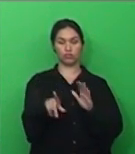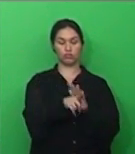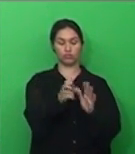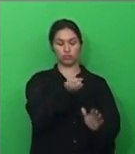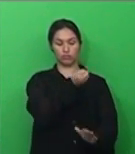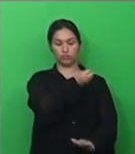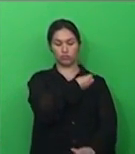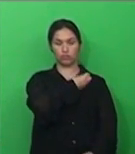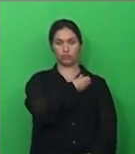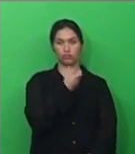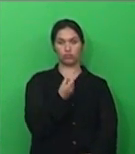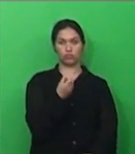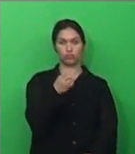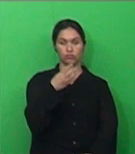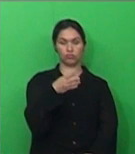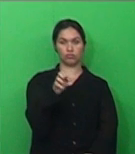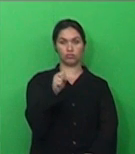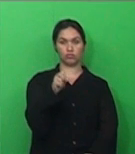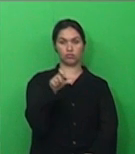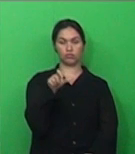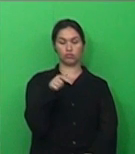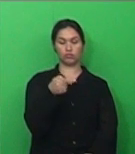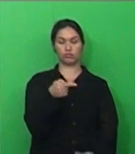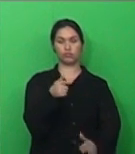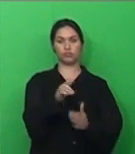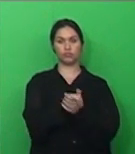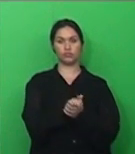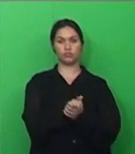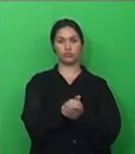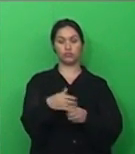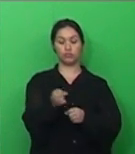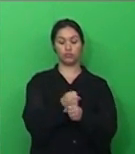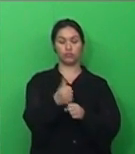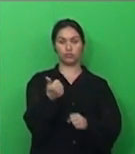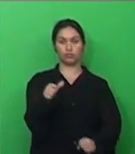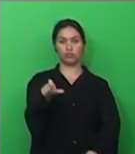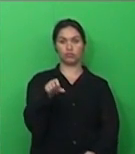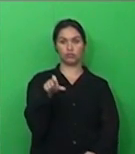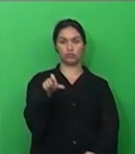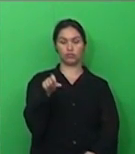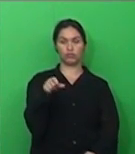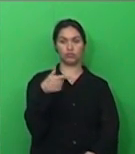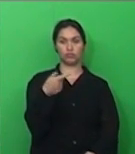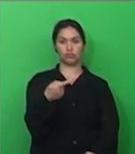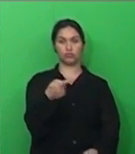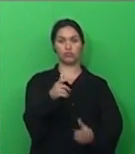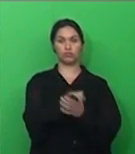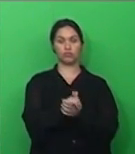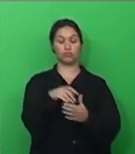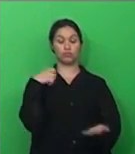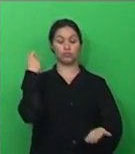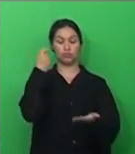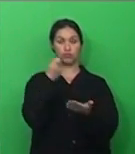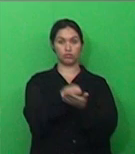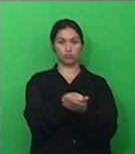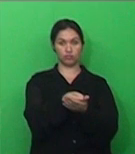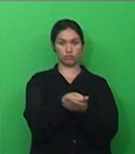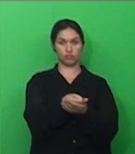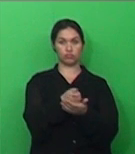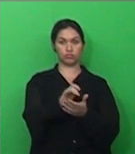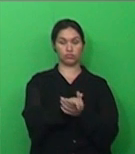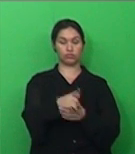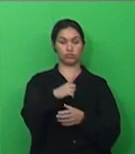3.497, de 8 de dezembro de 1997, que institui a obrigatoriedade da instalação de